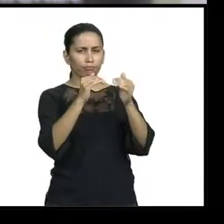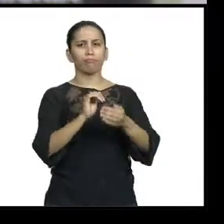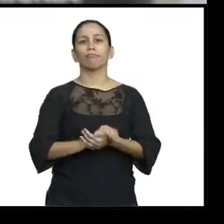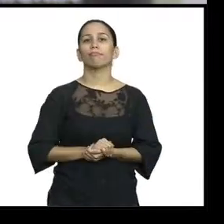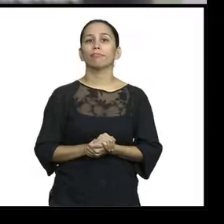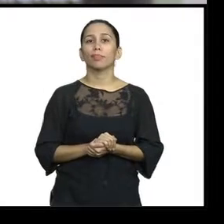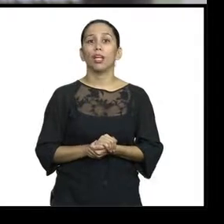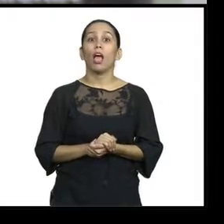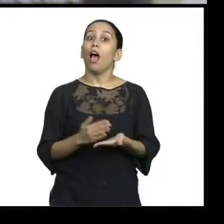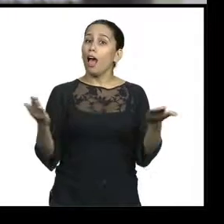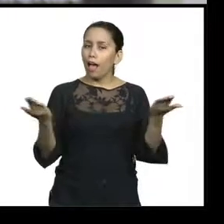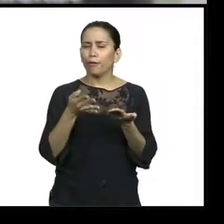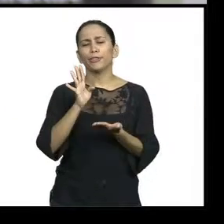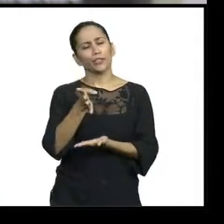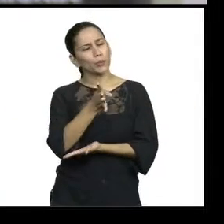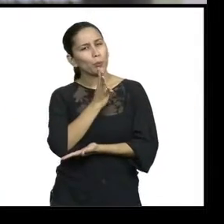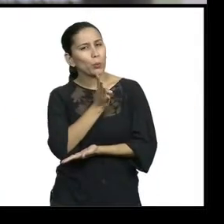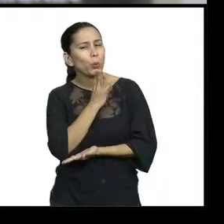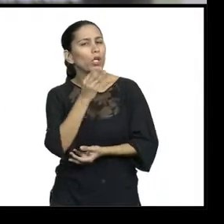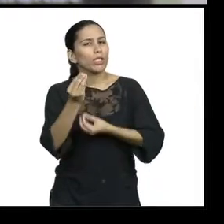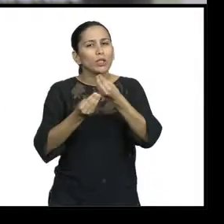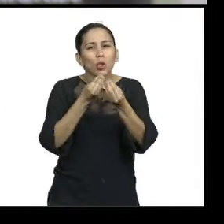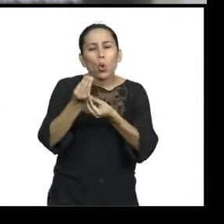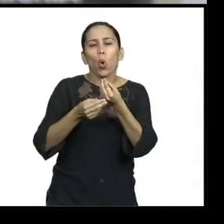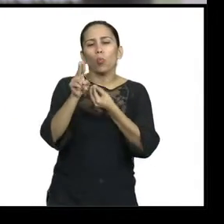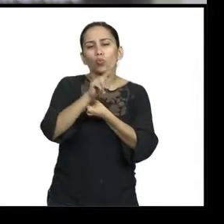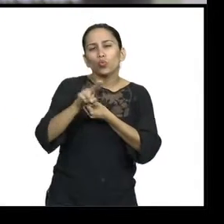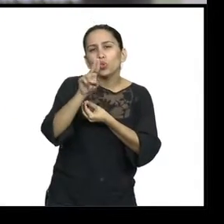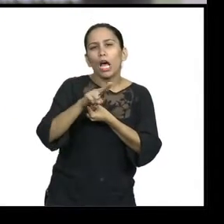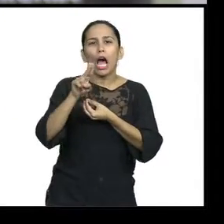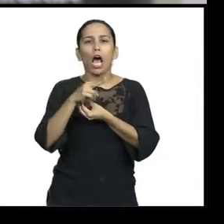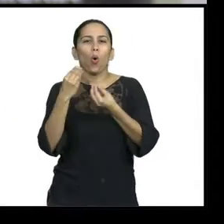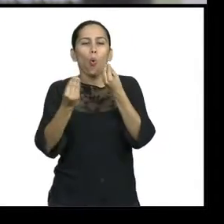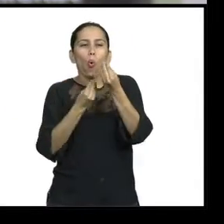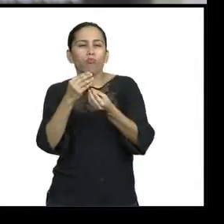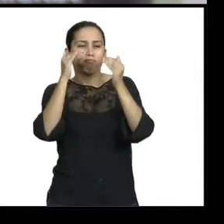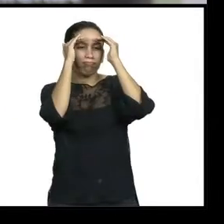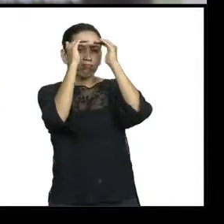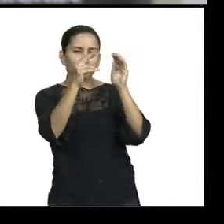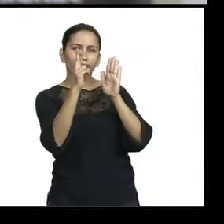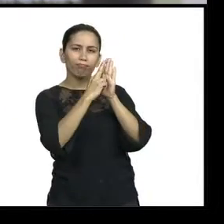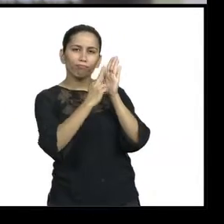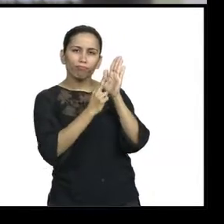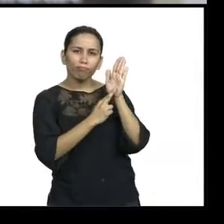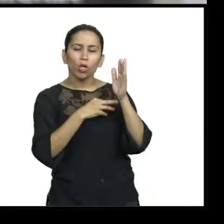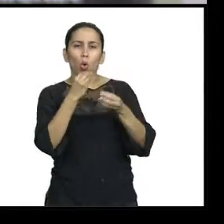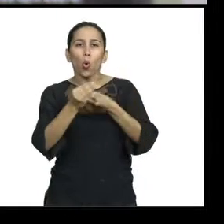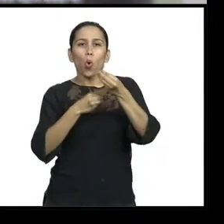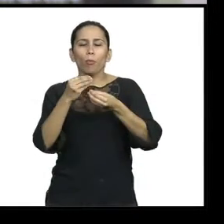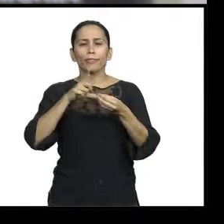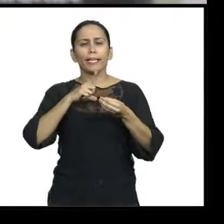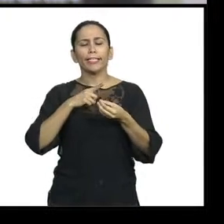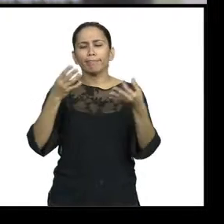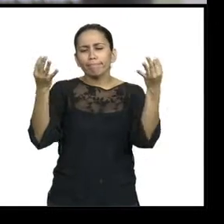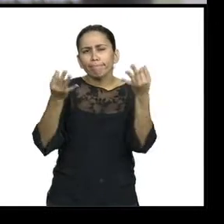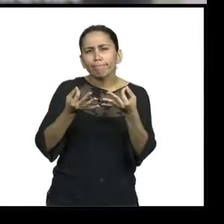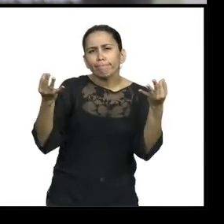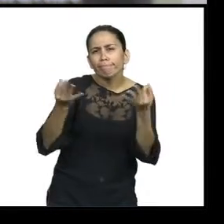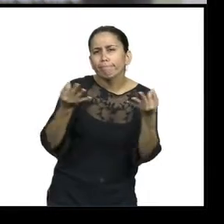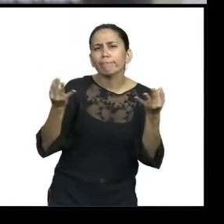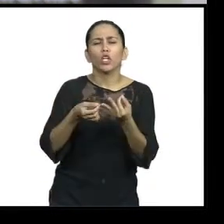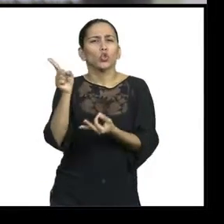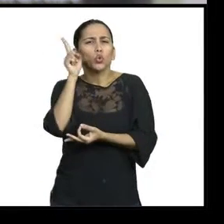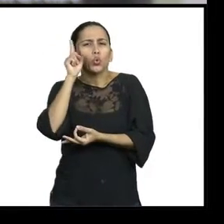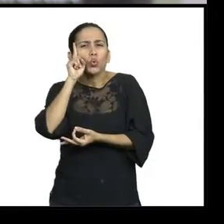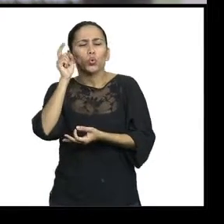Agora você já conhece o funcionamento dos mecanismos de refrigeração e, principalmente, as orientações para atuar de modo 100% seguro no